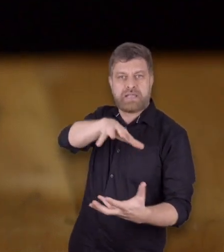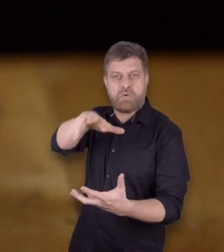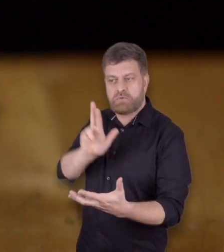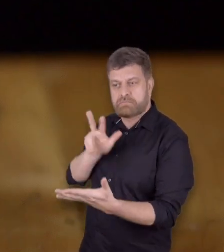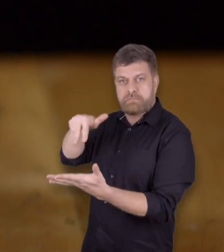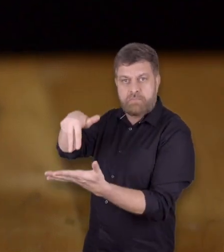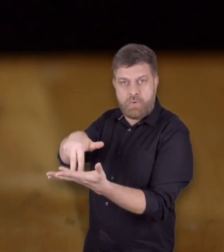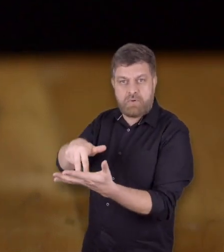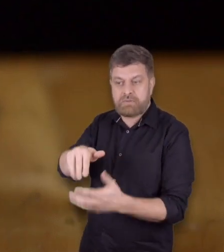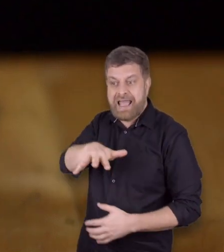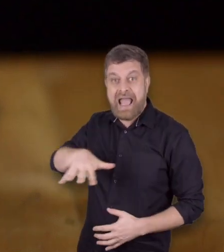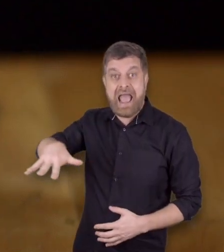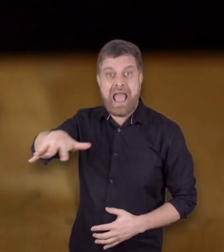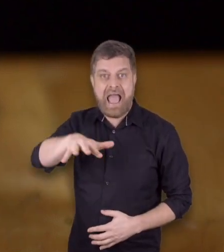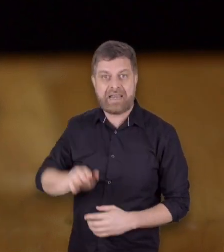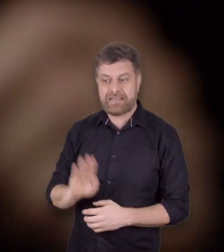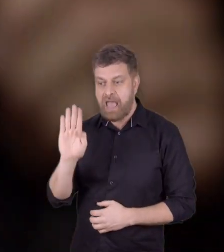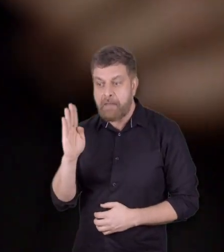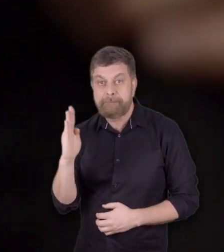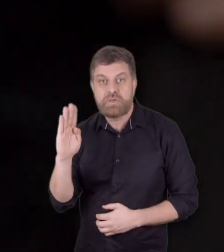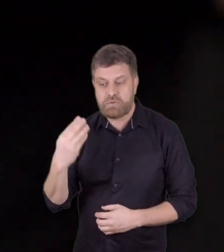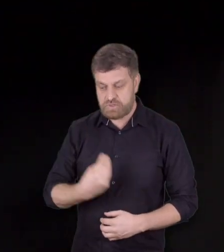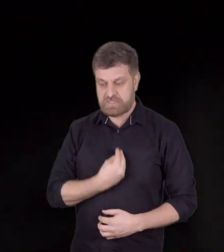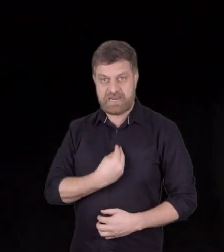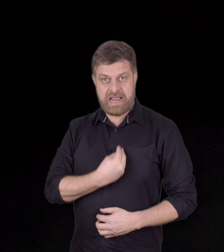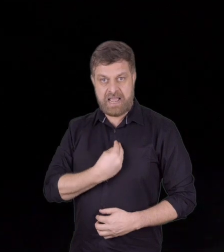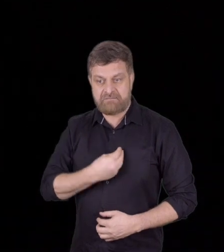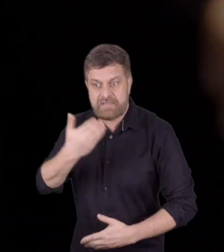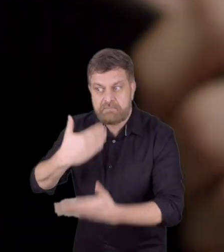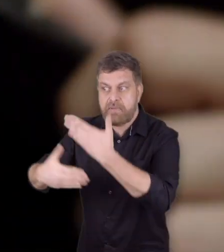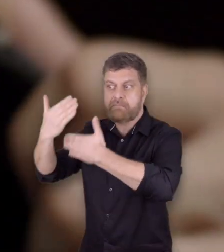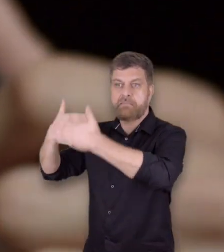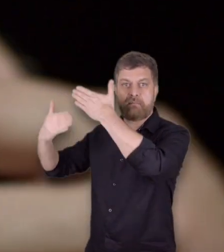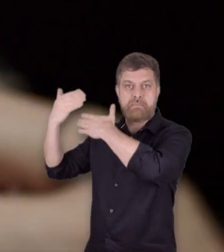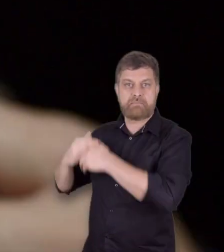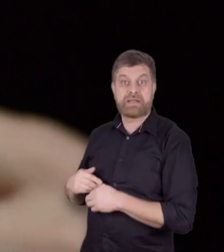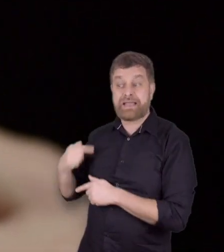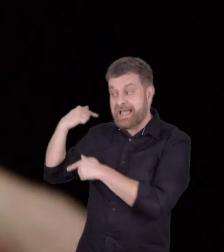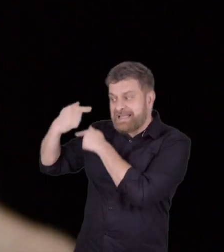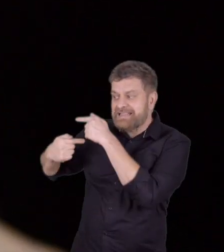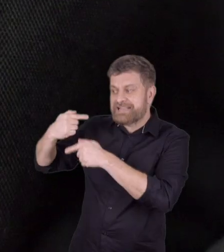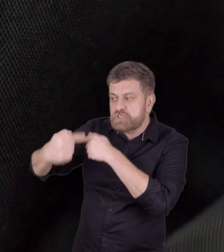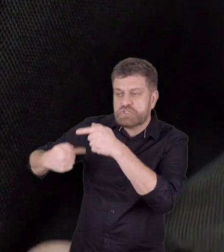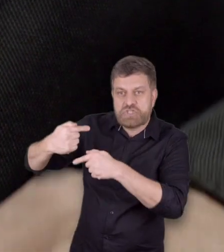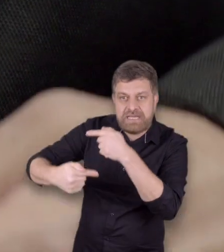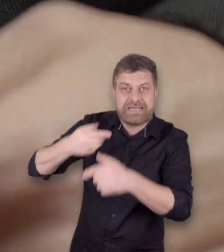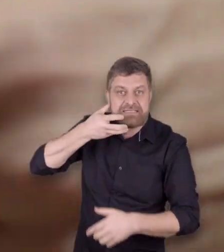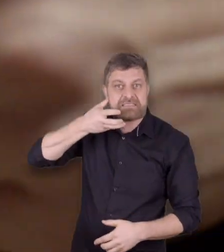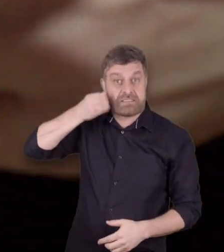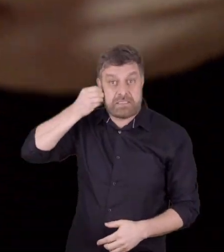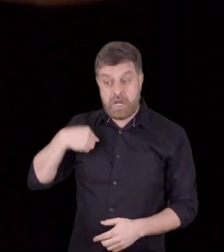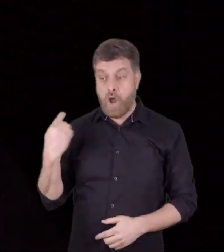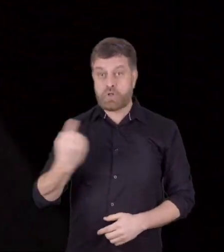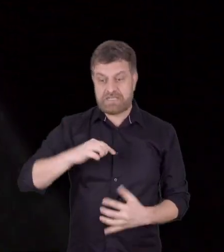próprio definido a partir da sua biologia, a partir da sua ancestralidade, da sua herança genética, nós temos